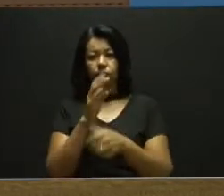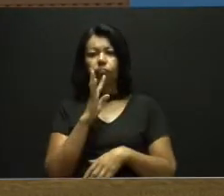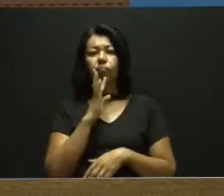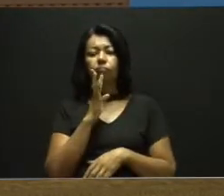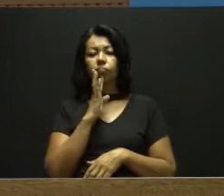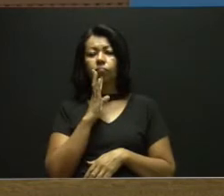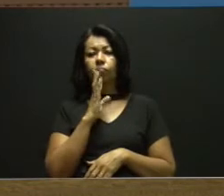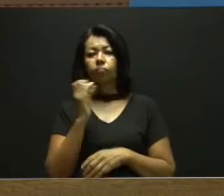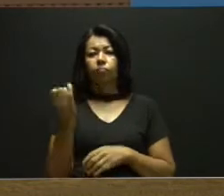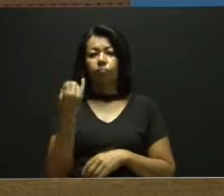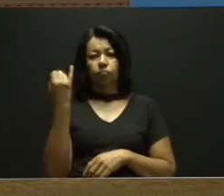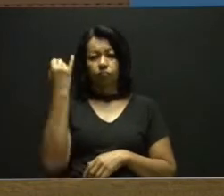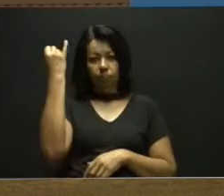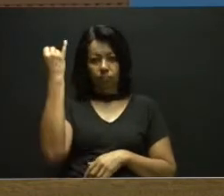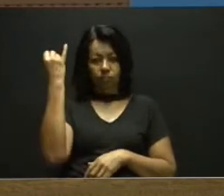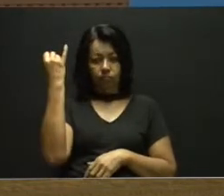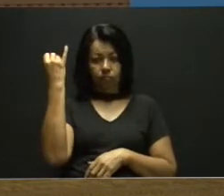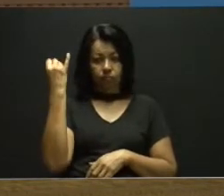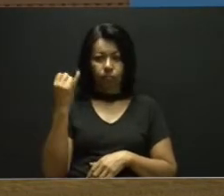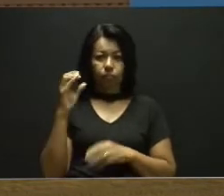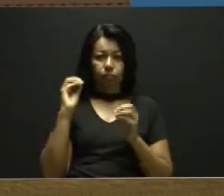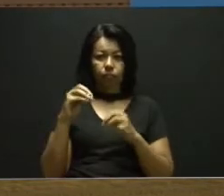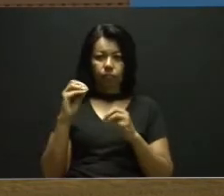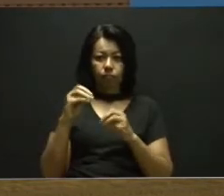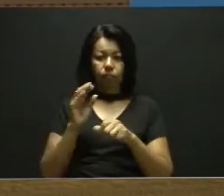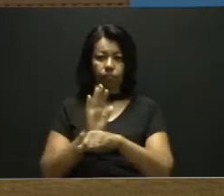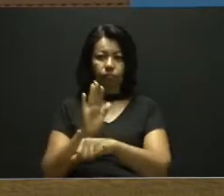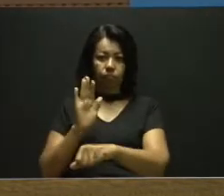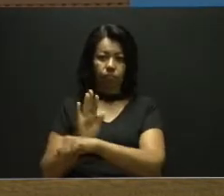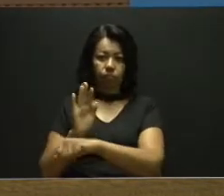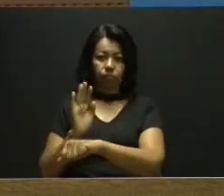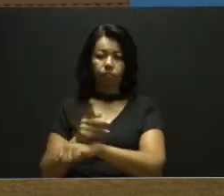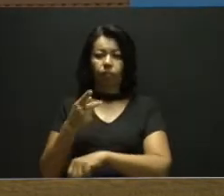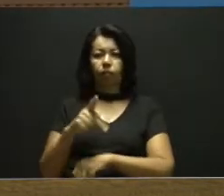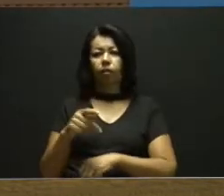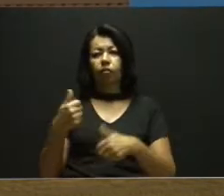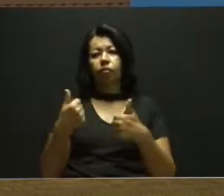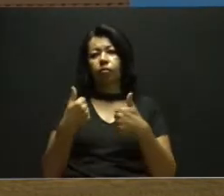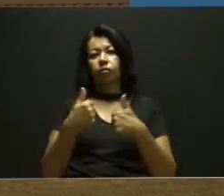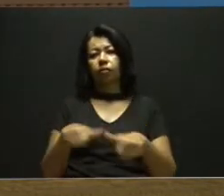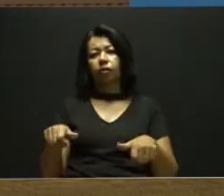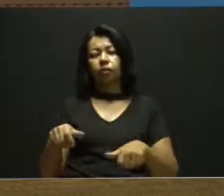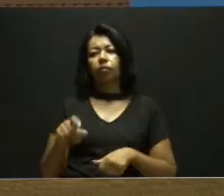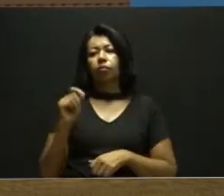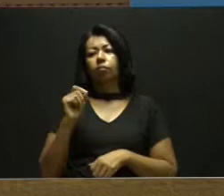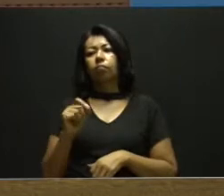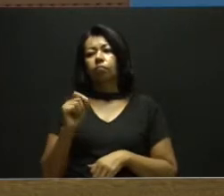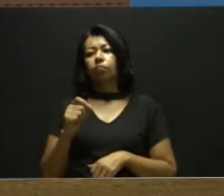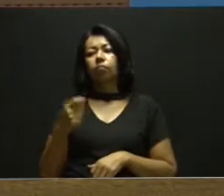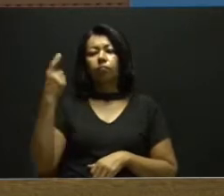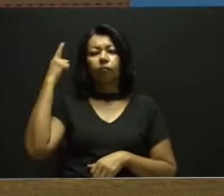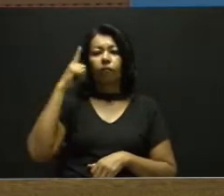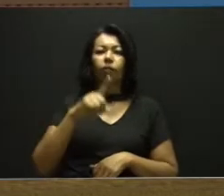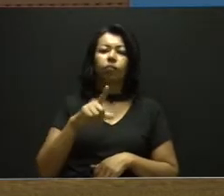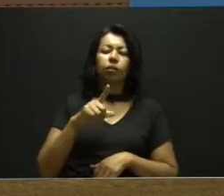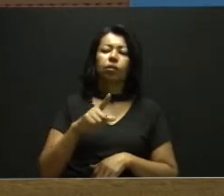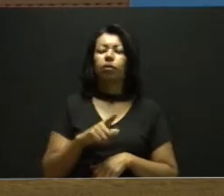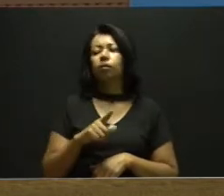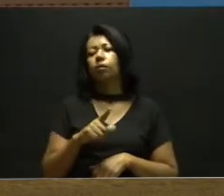essenciais que contribuíram para que eu estivesse que o cansaço